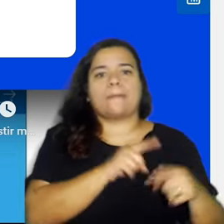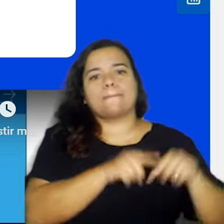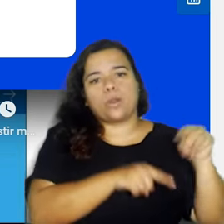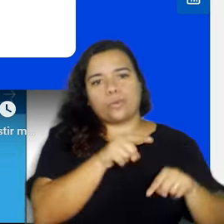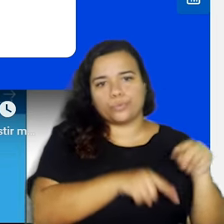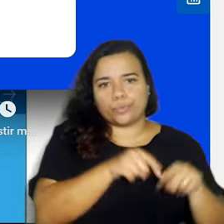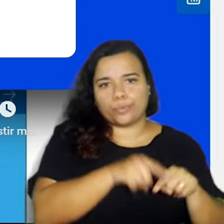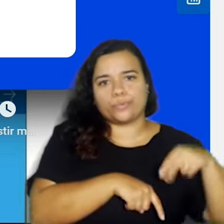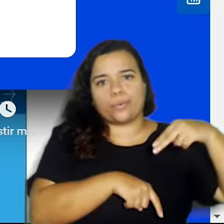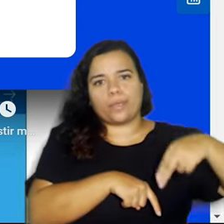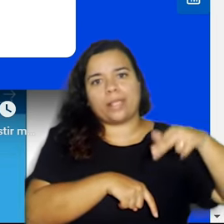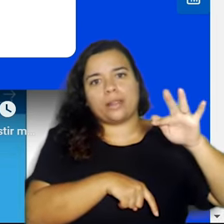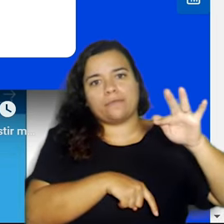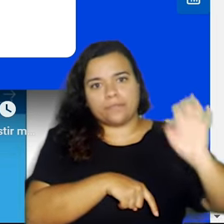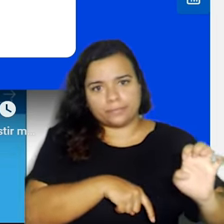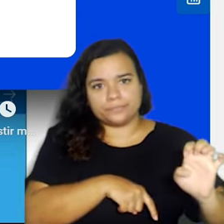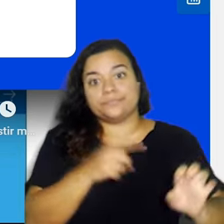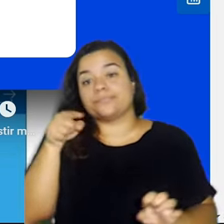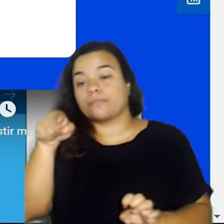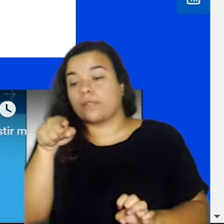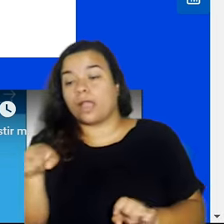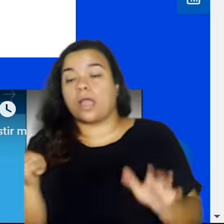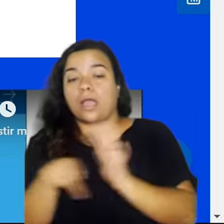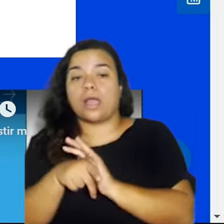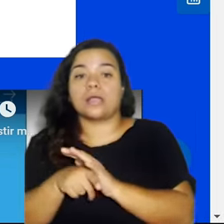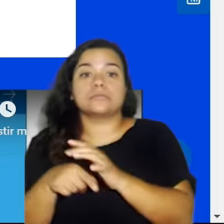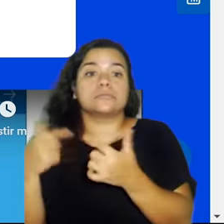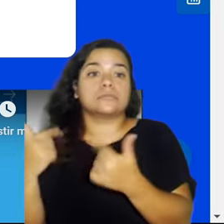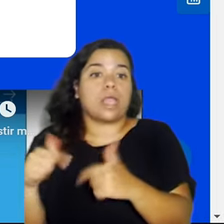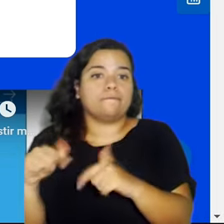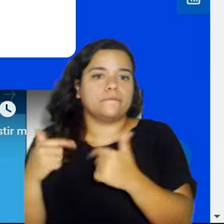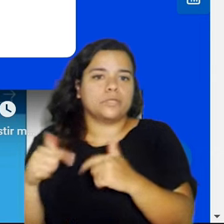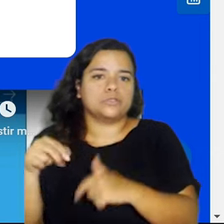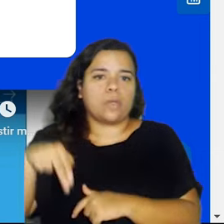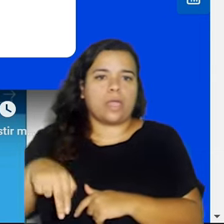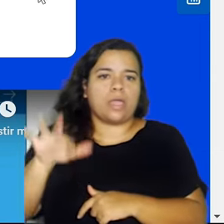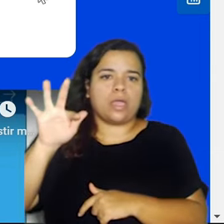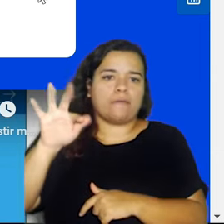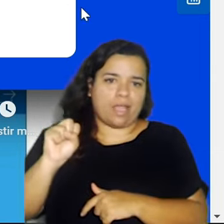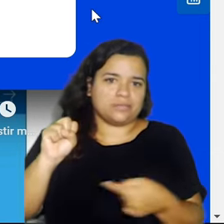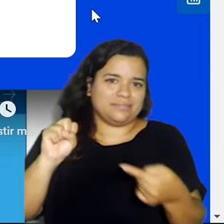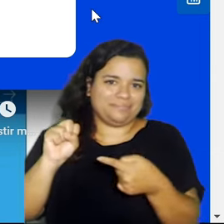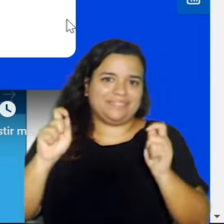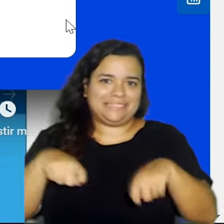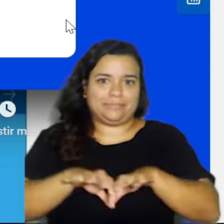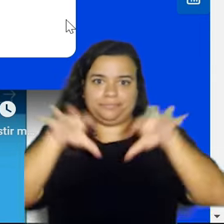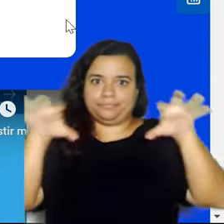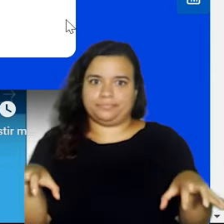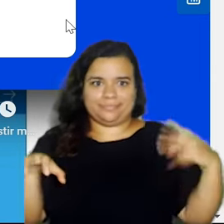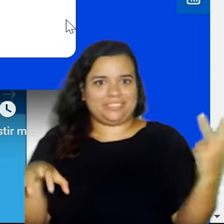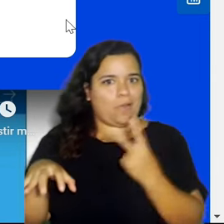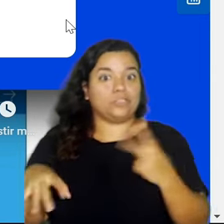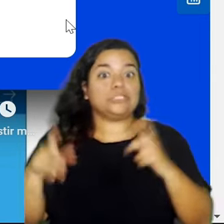de produto a nfe e a nota de serviço que é nfse inclusive por aqui você consegue acessar até ao